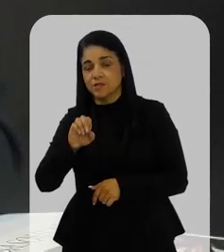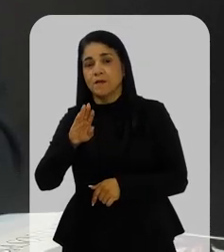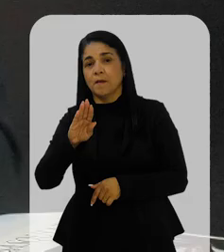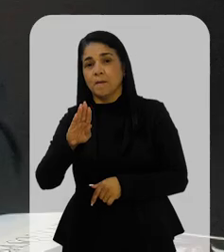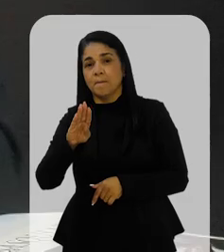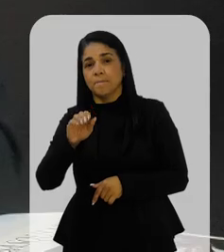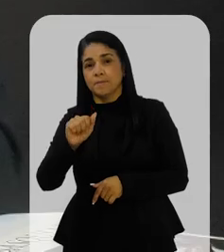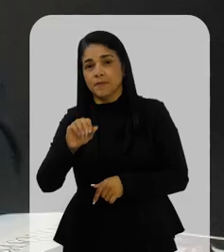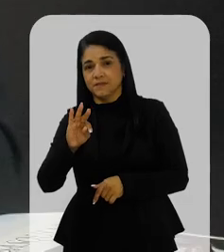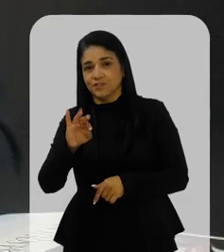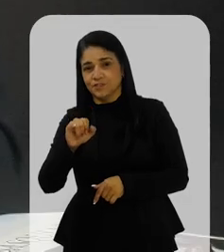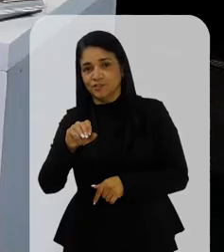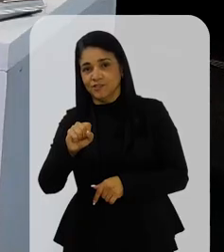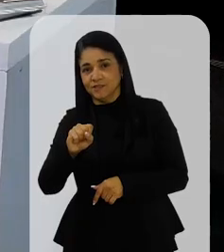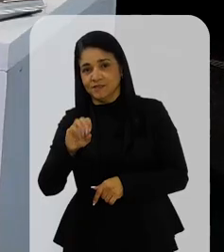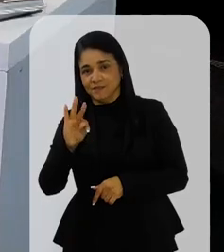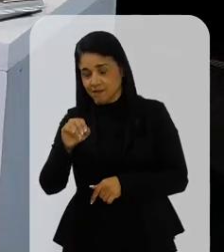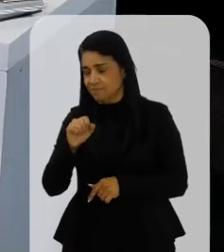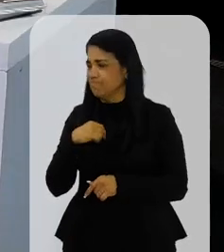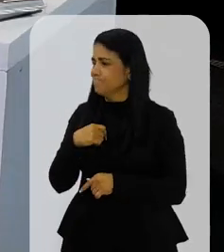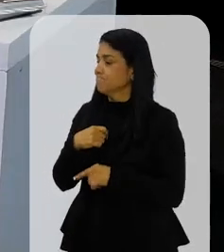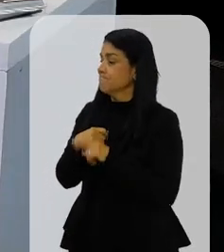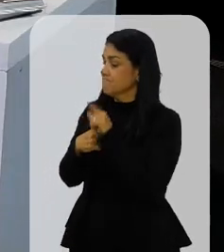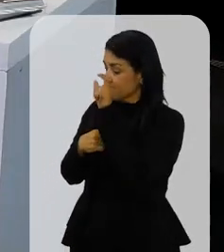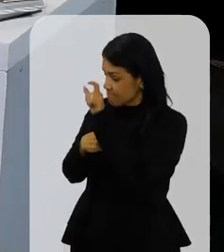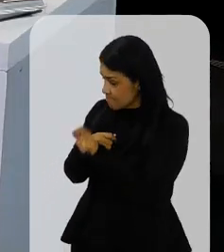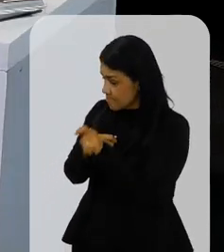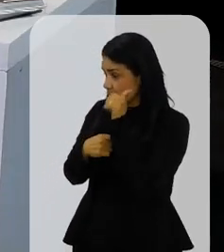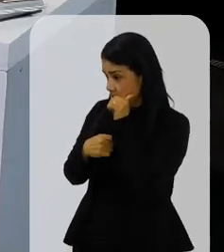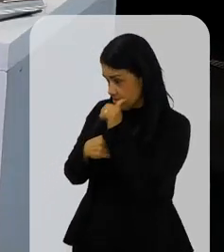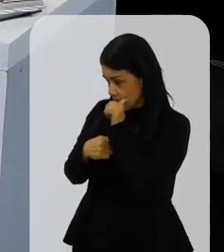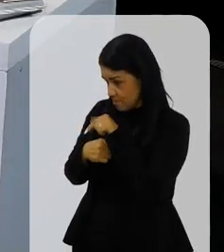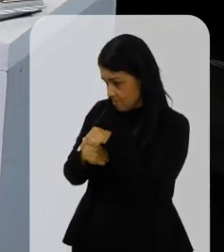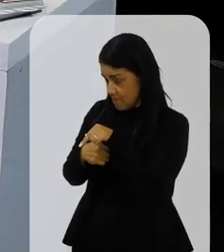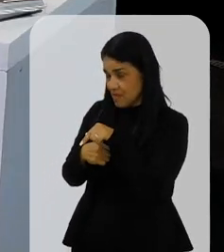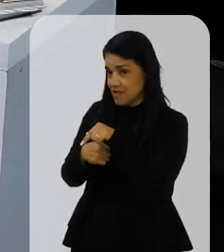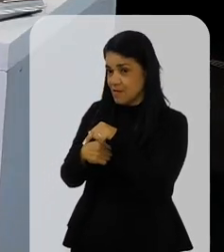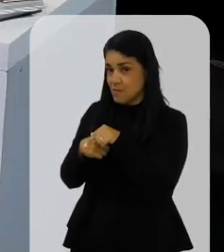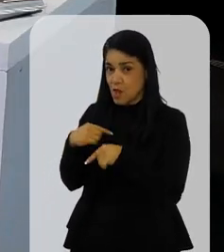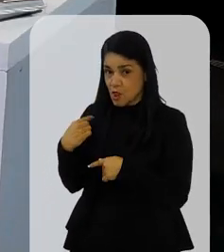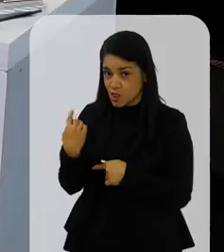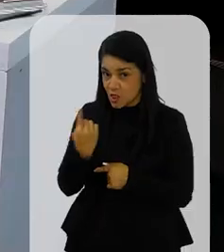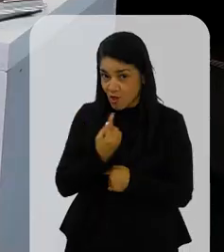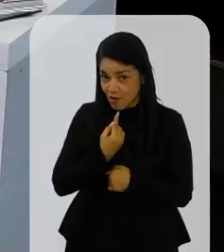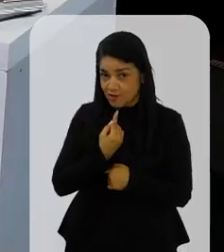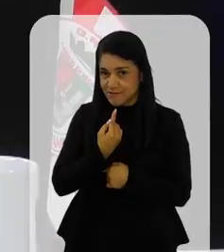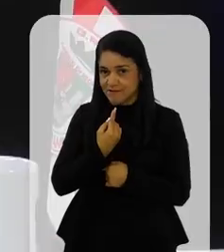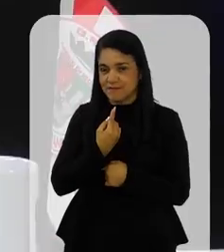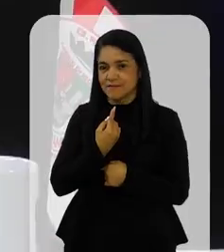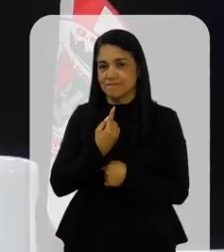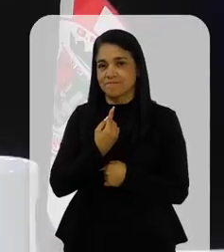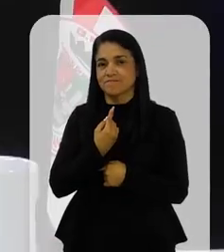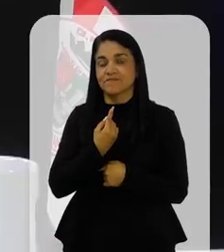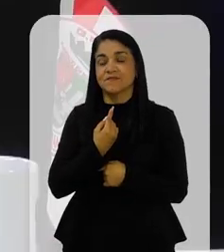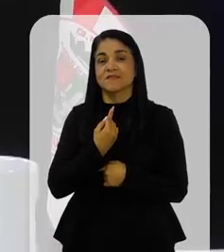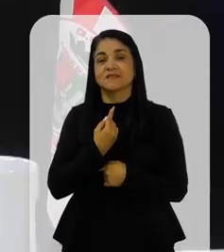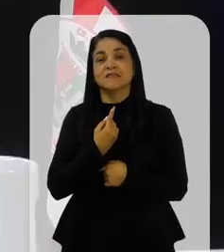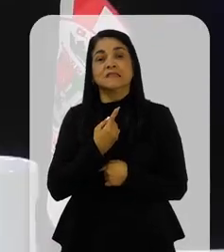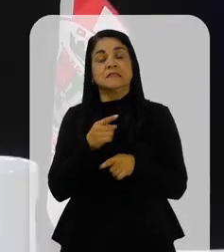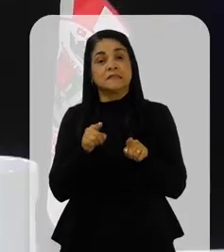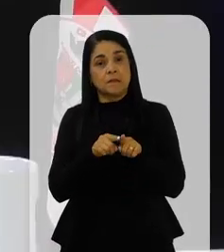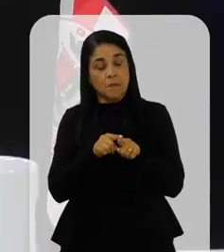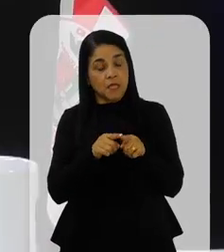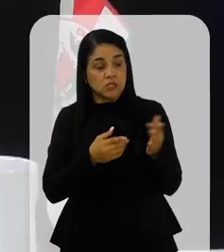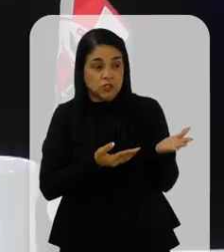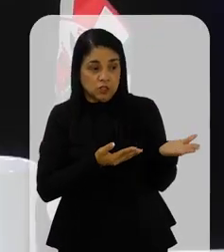Bira como todo? Dona Mercedes Batista, Mauro, para todos nós, até mesmo para aquele que não...